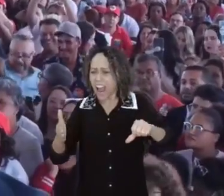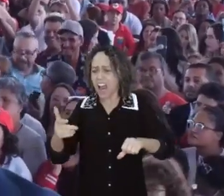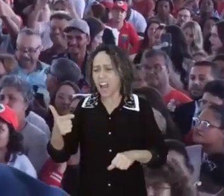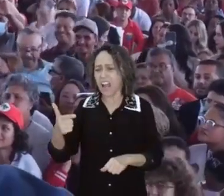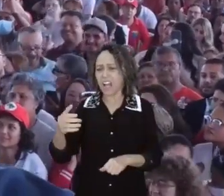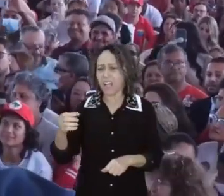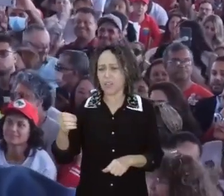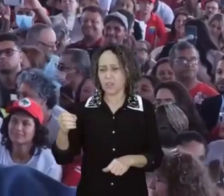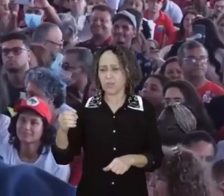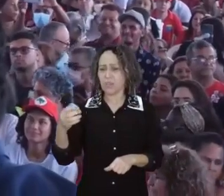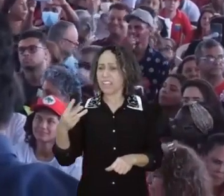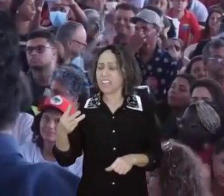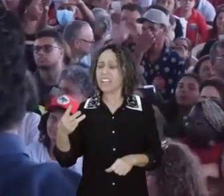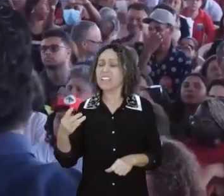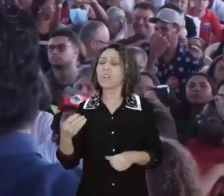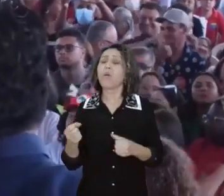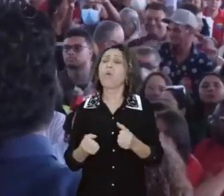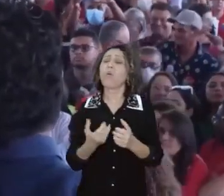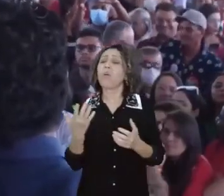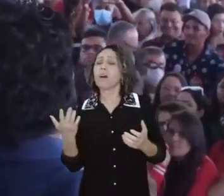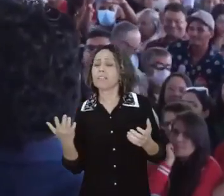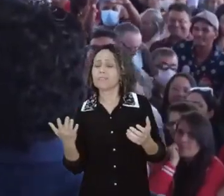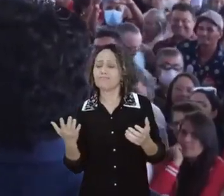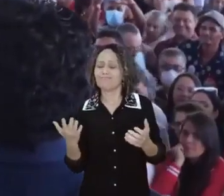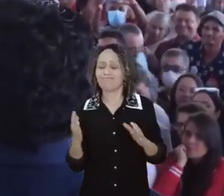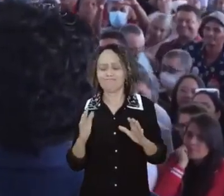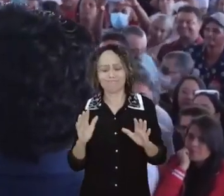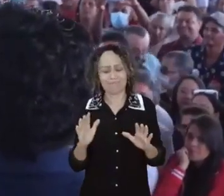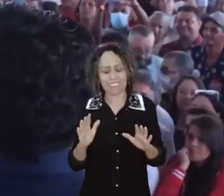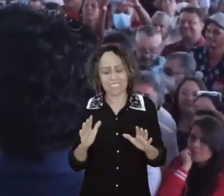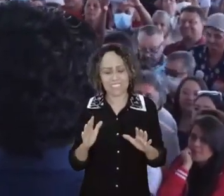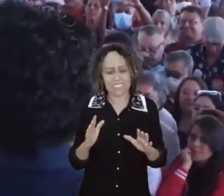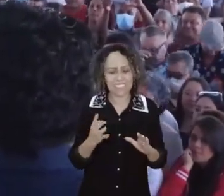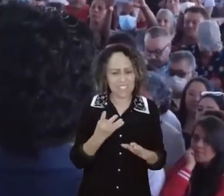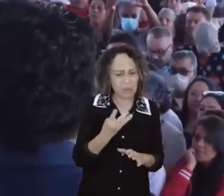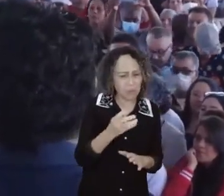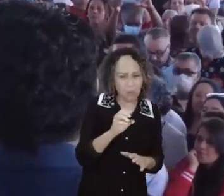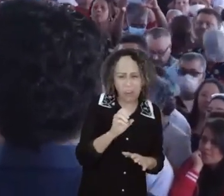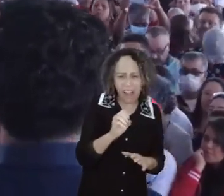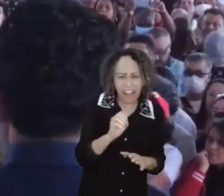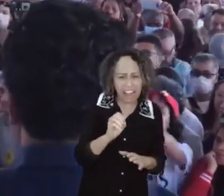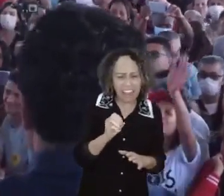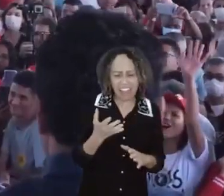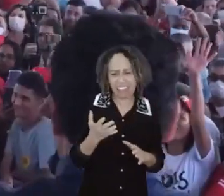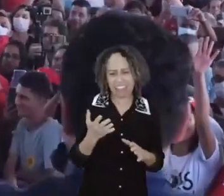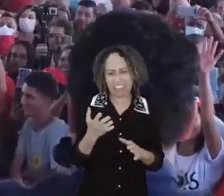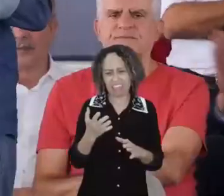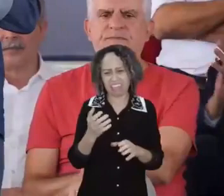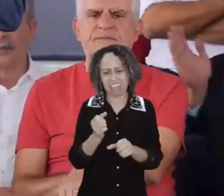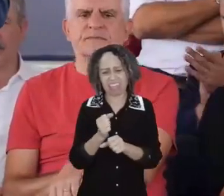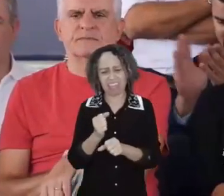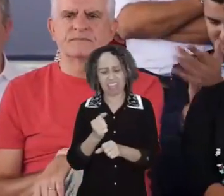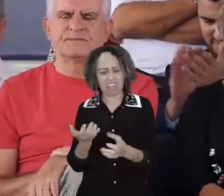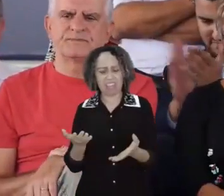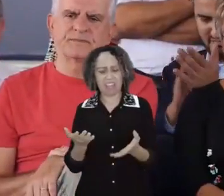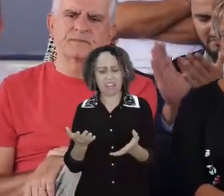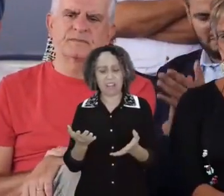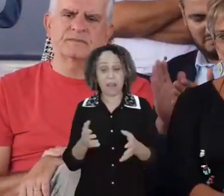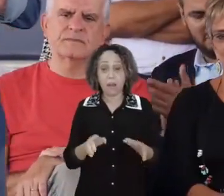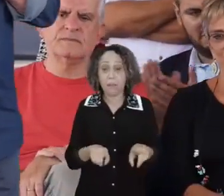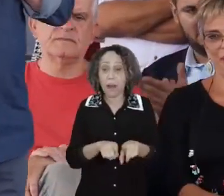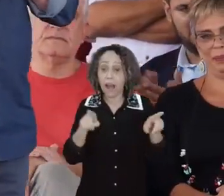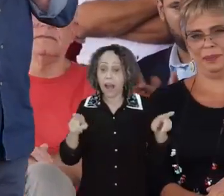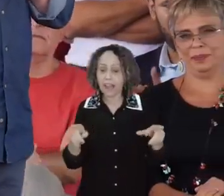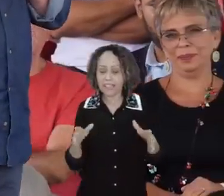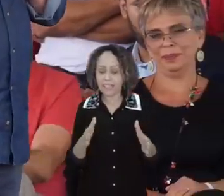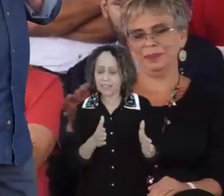Nos governos do PT, nós fizemos mais de 500 escolas técnicas nesse país para garantir que